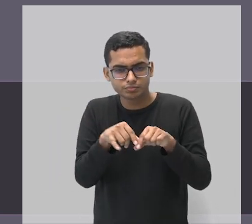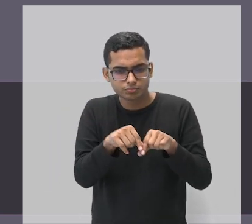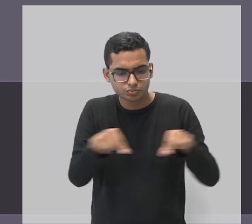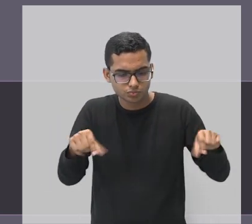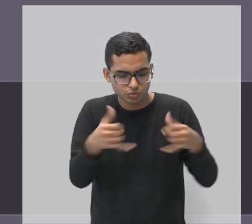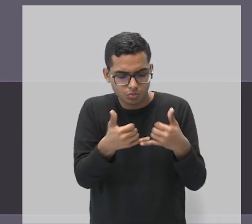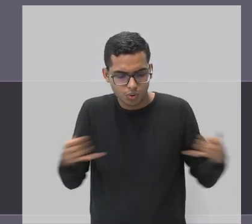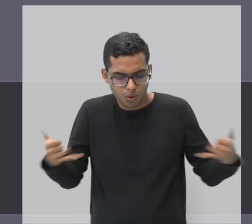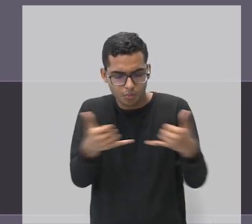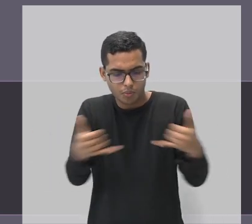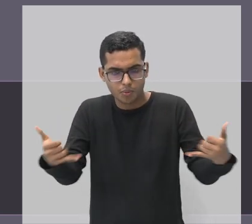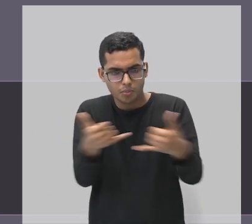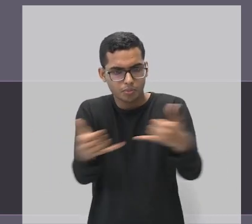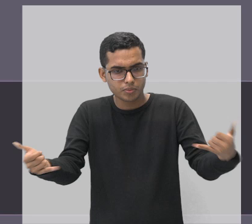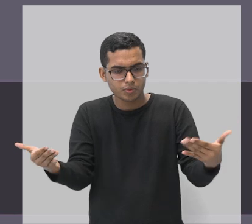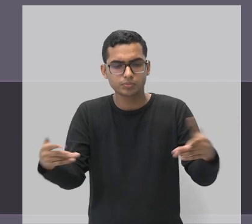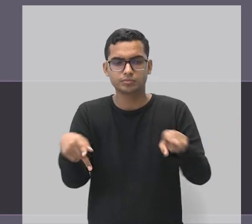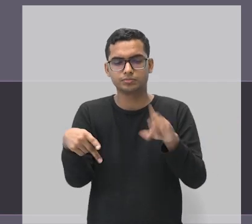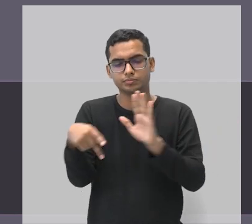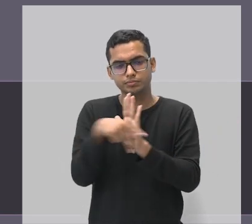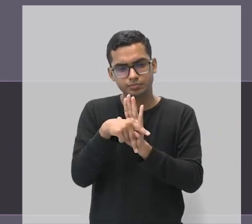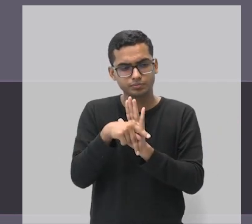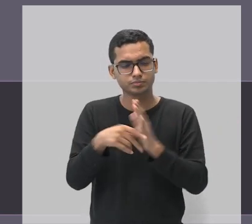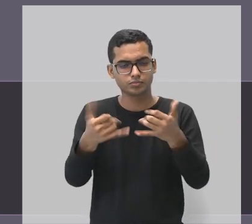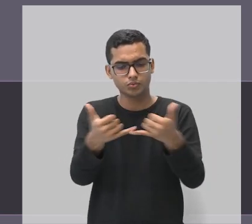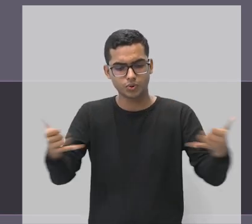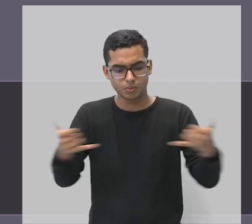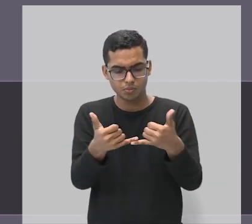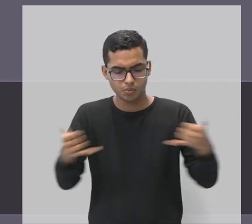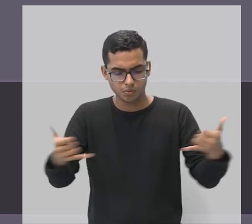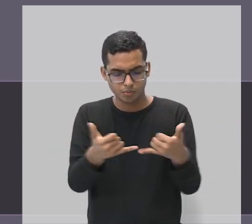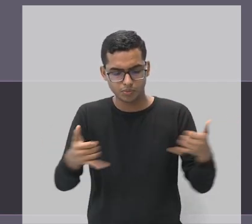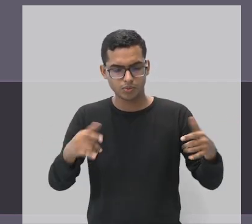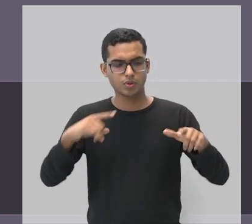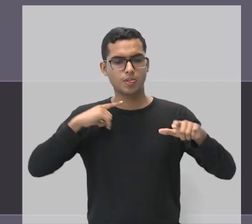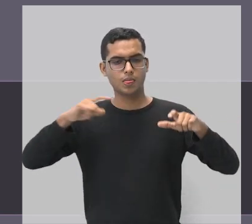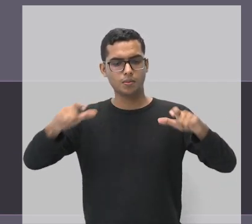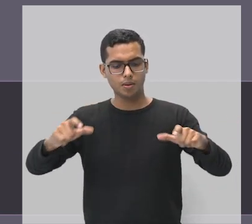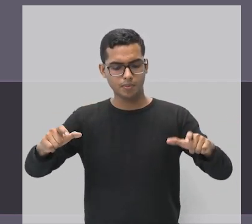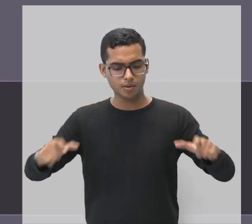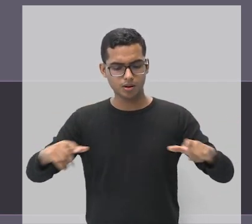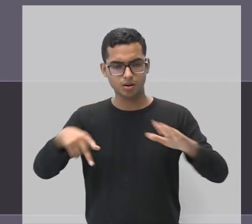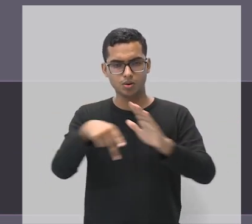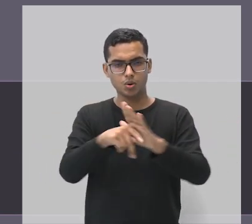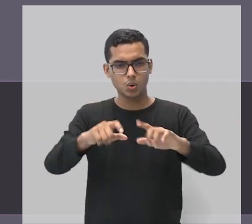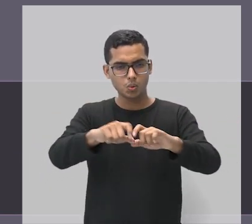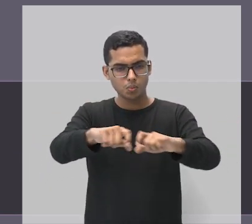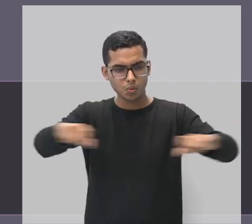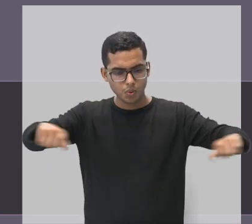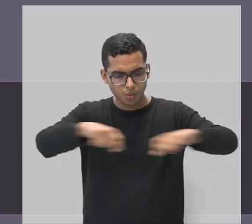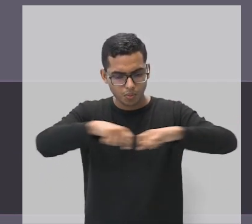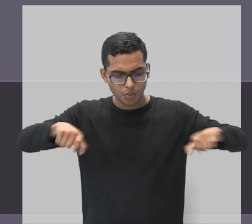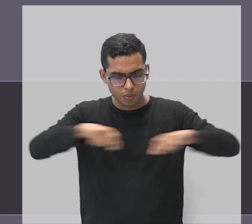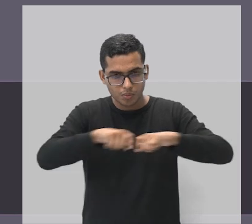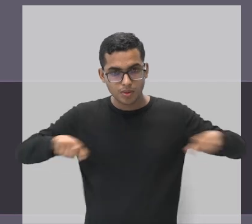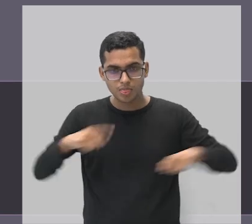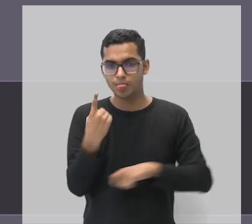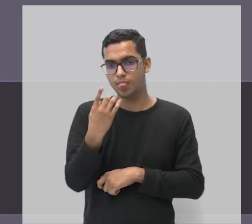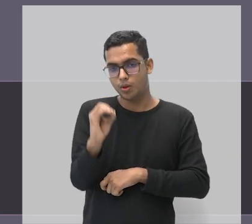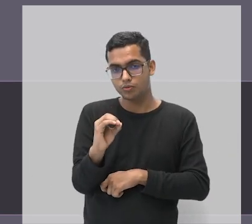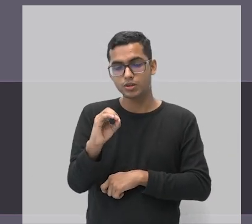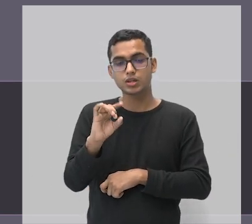piscina olímpica, ela é dividida em 10 raias, sendo que somente as 8 internas, elas